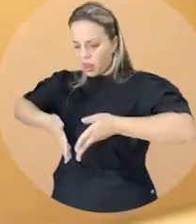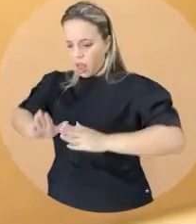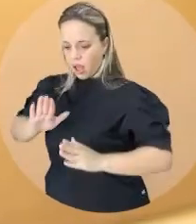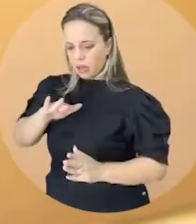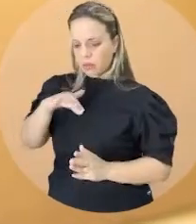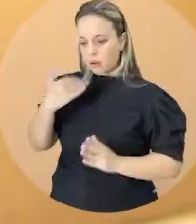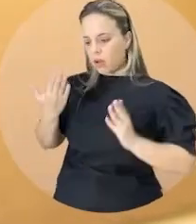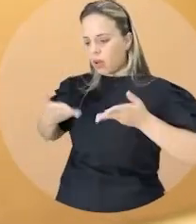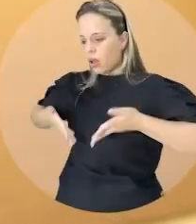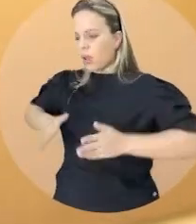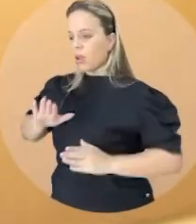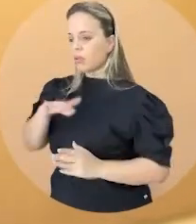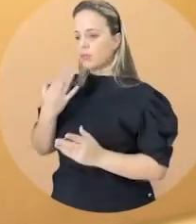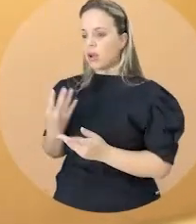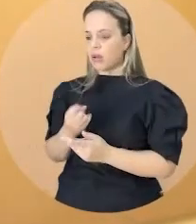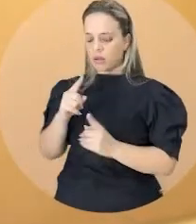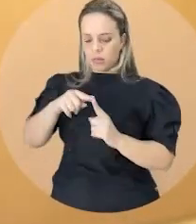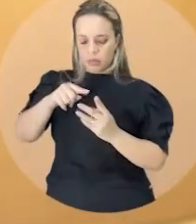conta perdi.